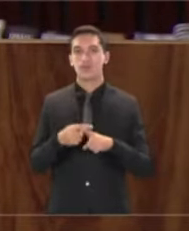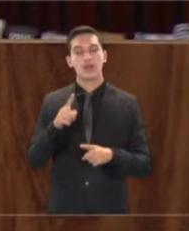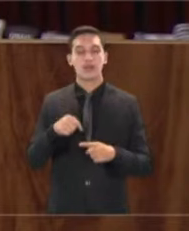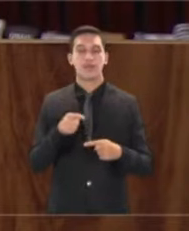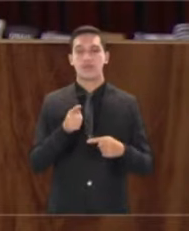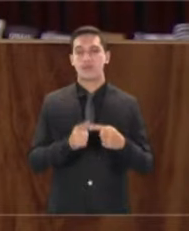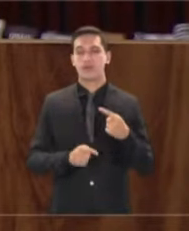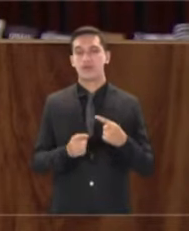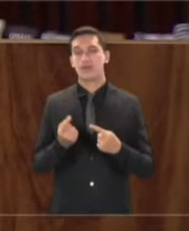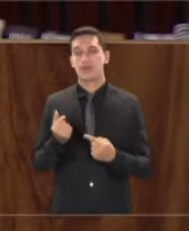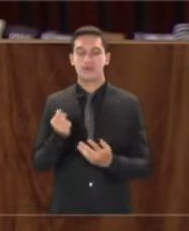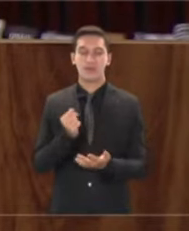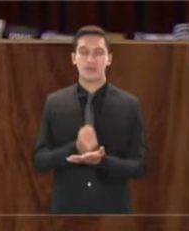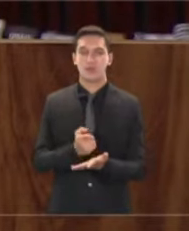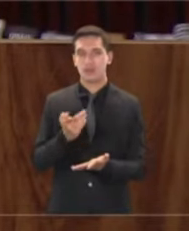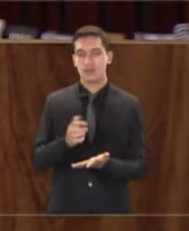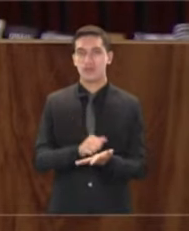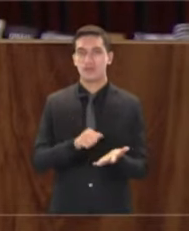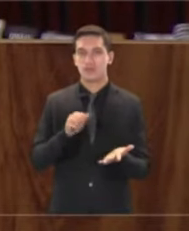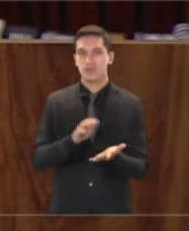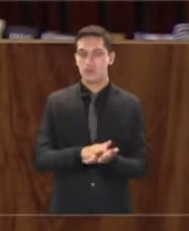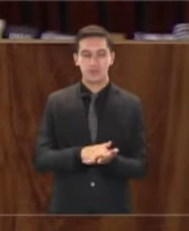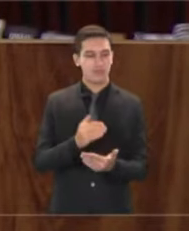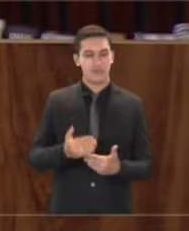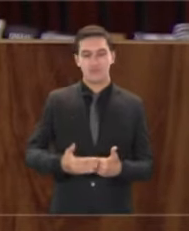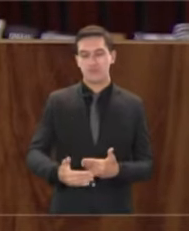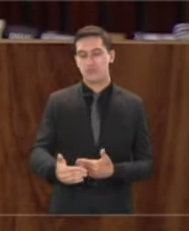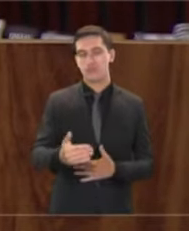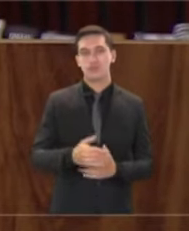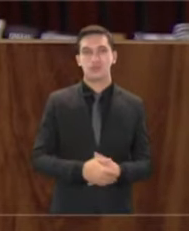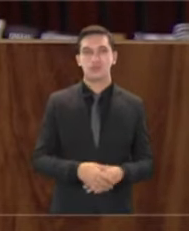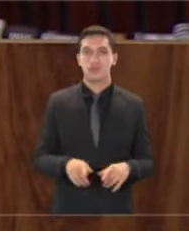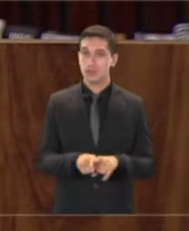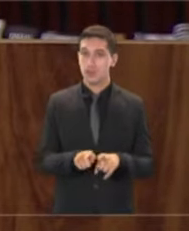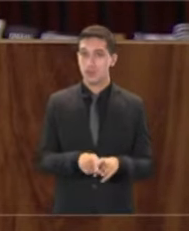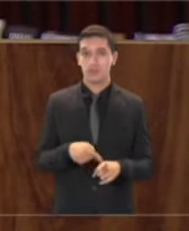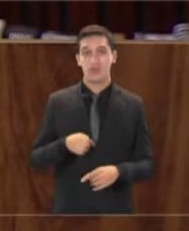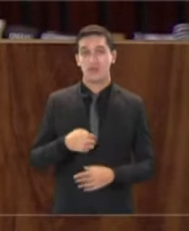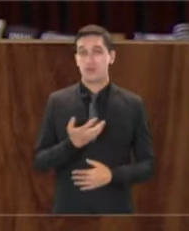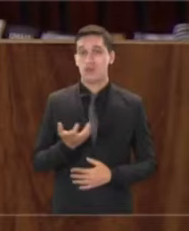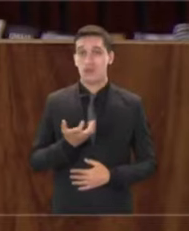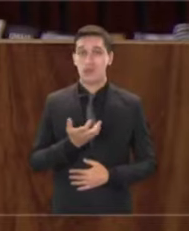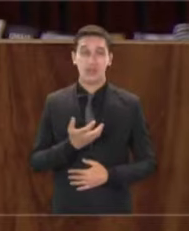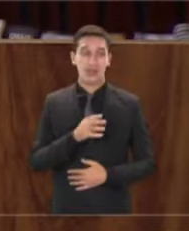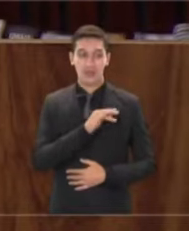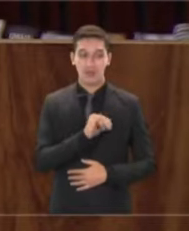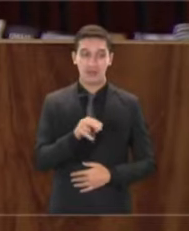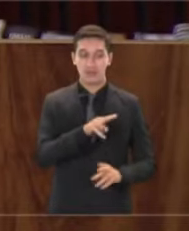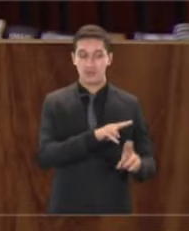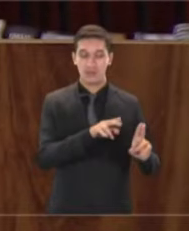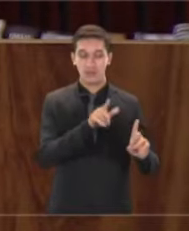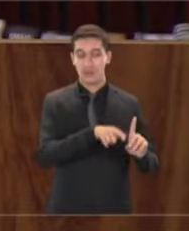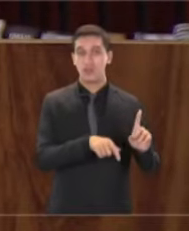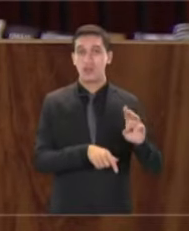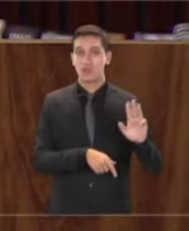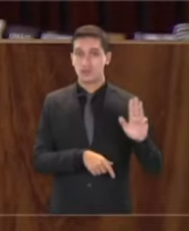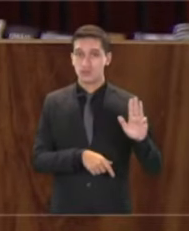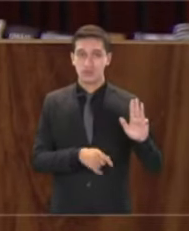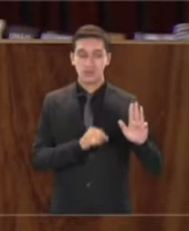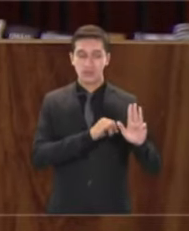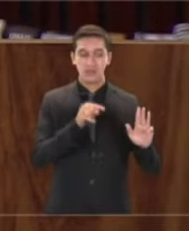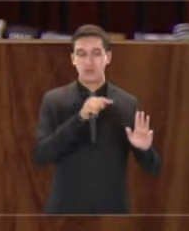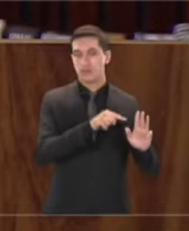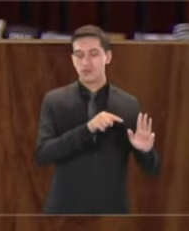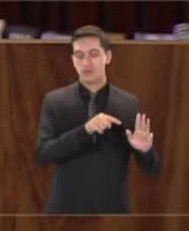proibido pagar essas multas o tempo todo. Eu também adoraria chamar o Lula aqui de que ele é.